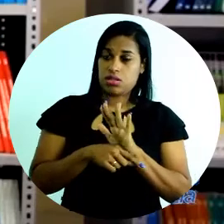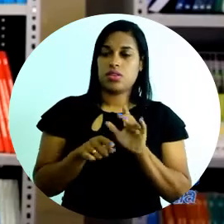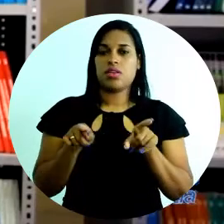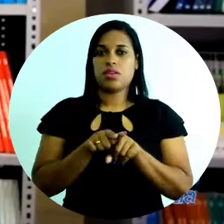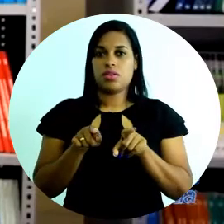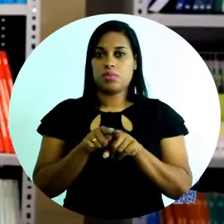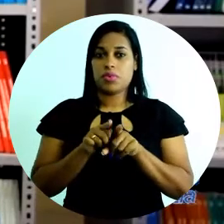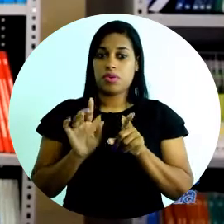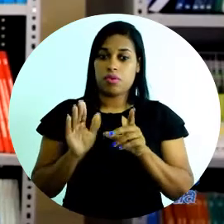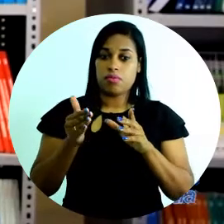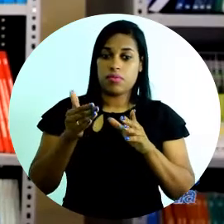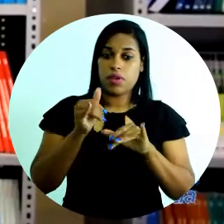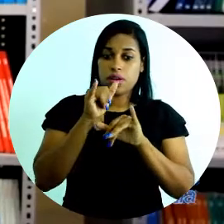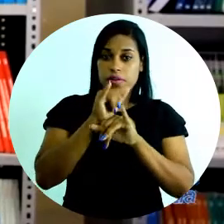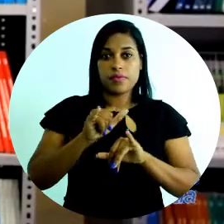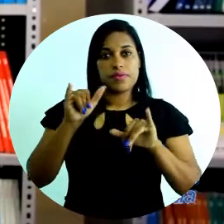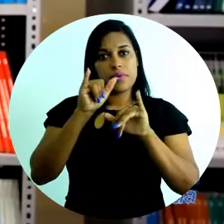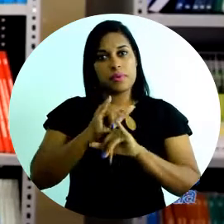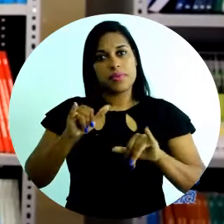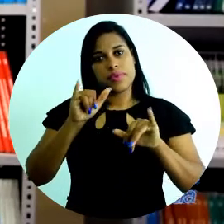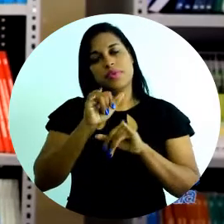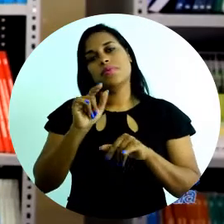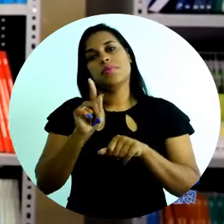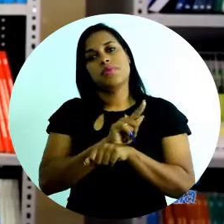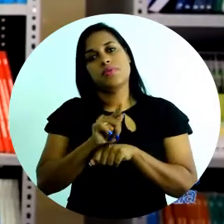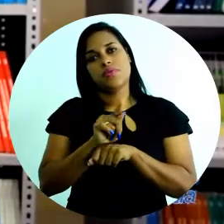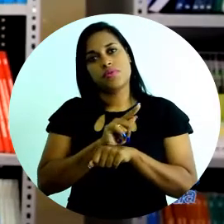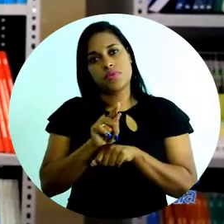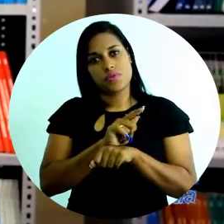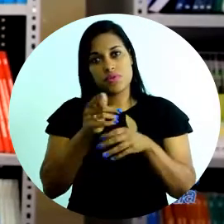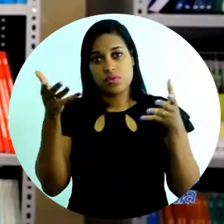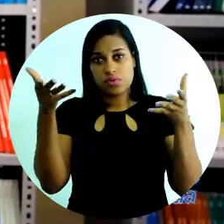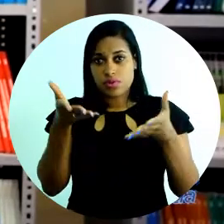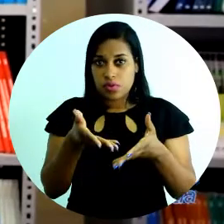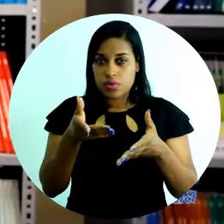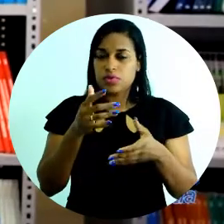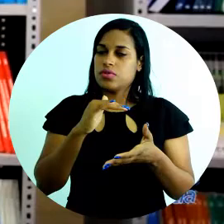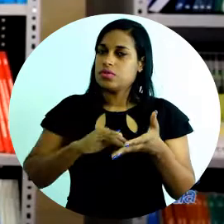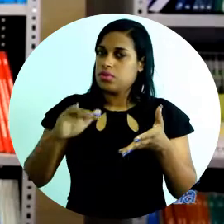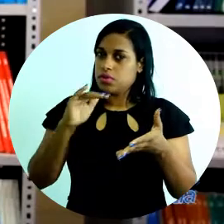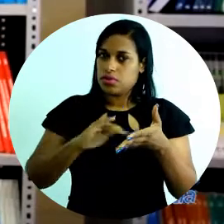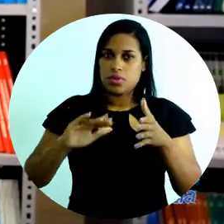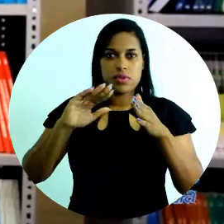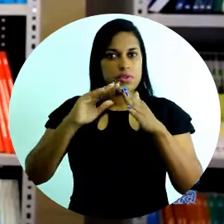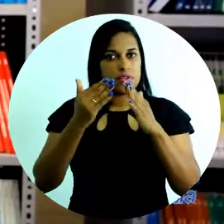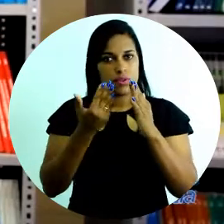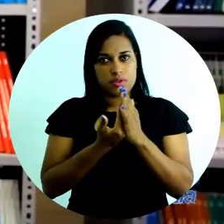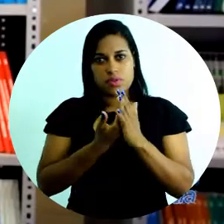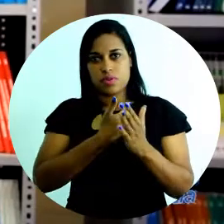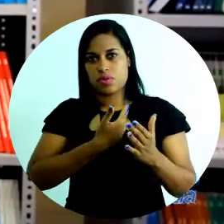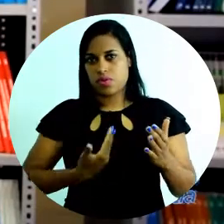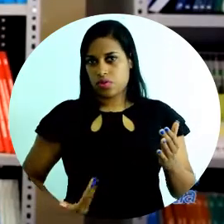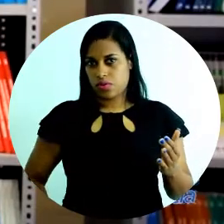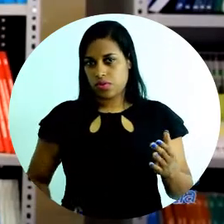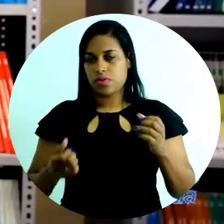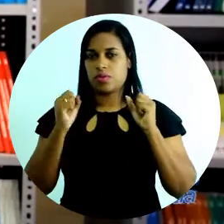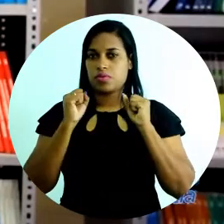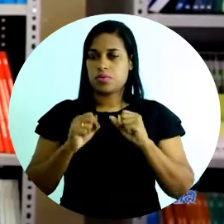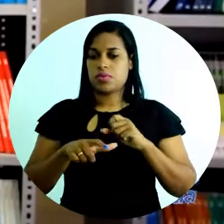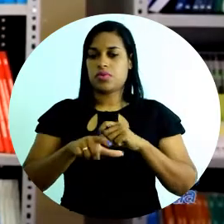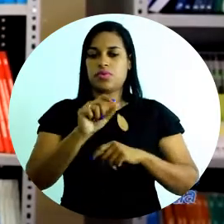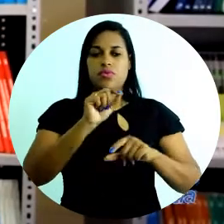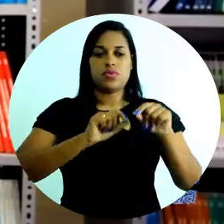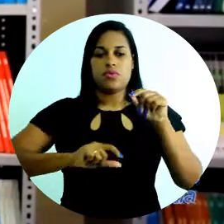lista sextupla, na verdade, dá uma indicação para que os gestores públicos de Secretaria da Educação, de Governo do Estado, eles